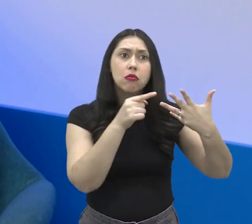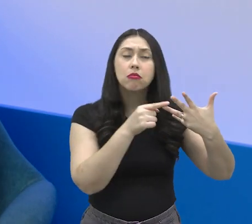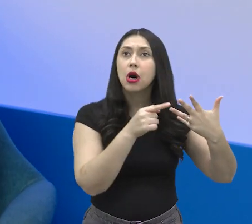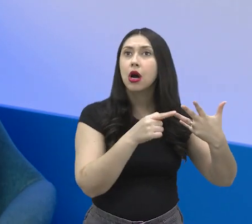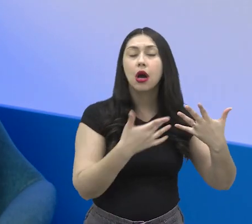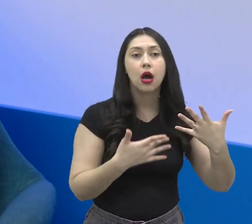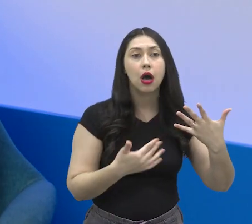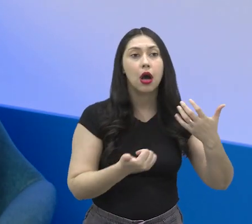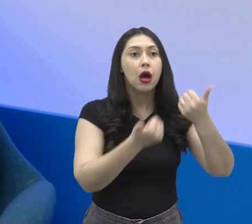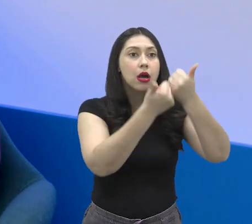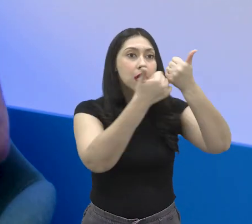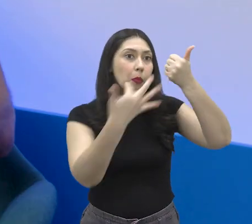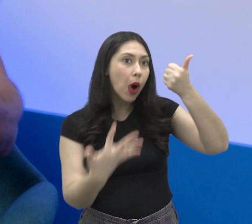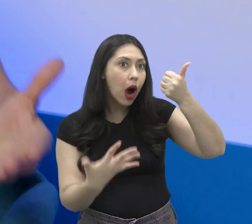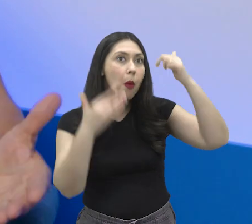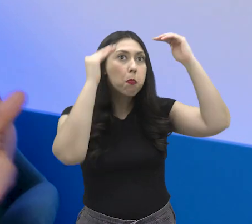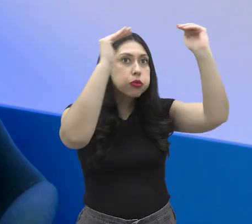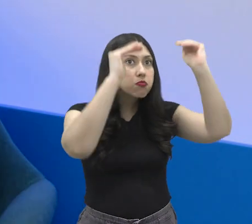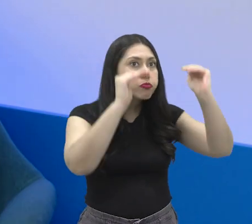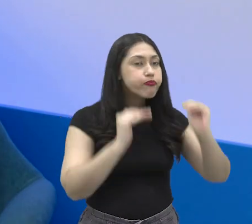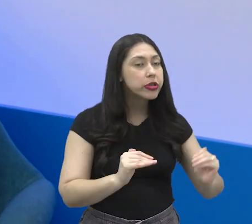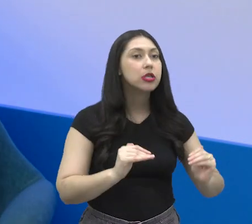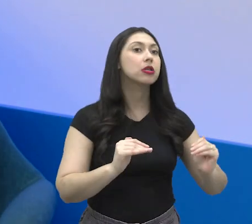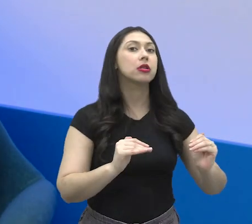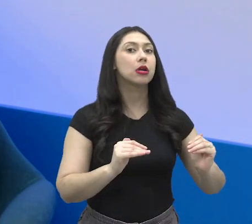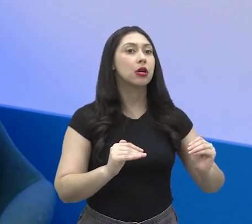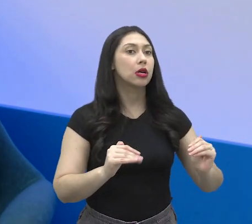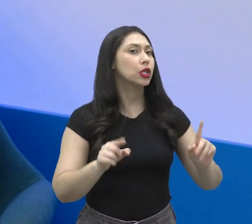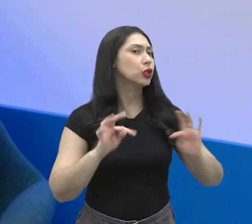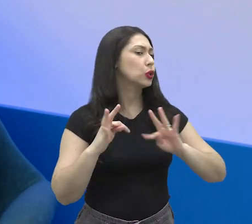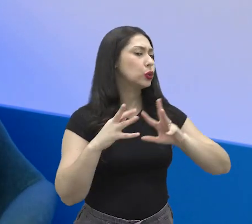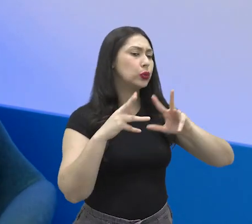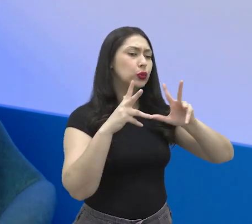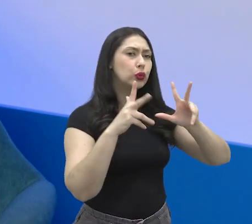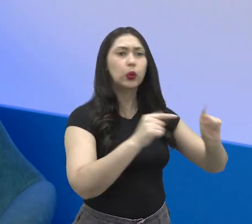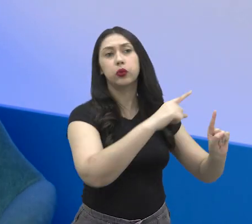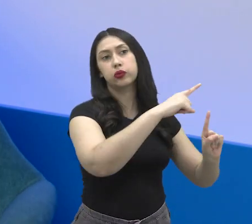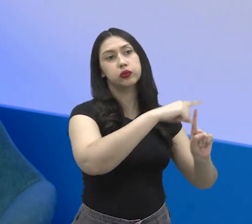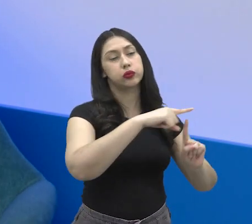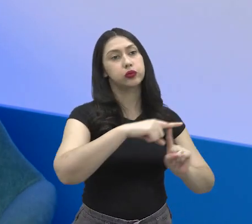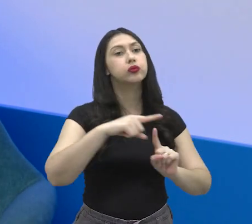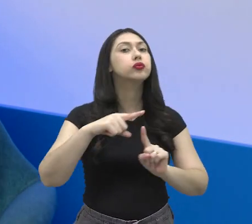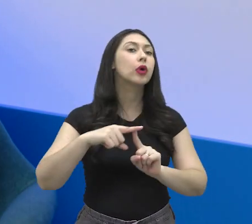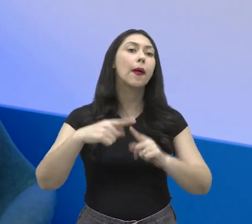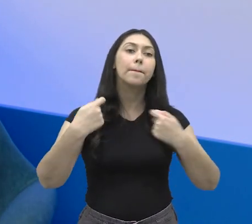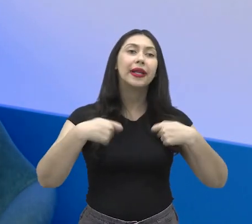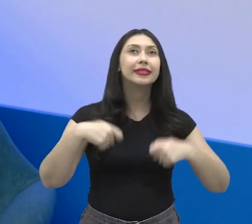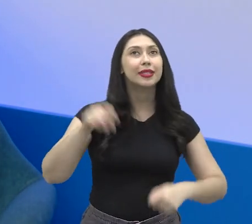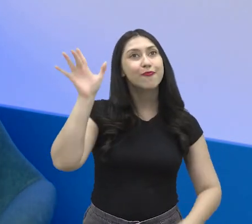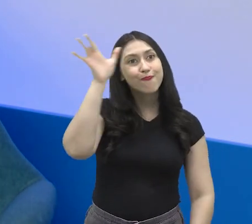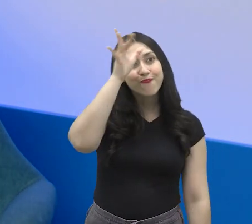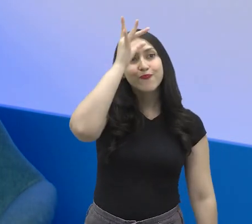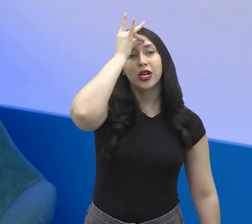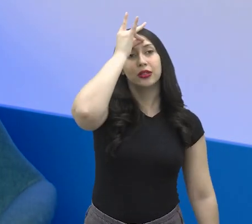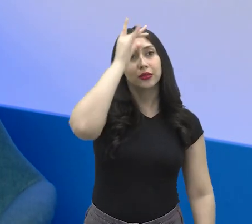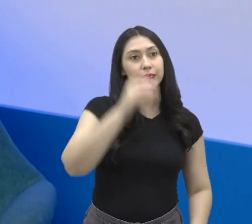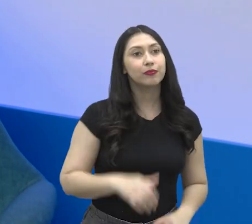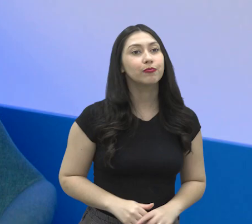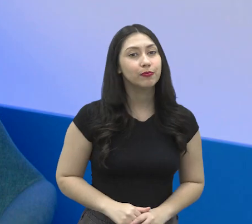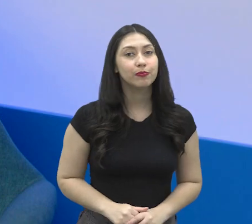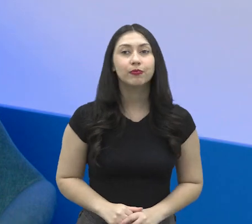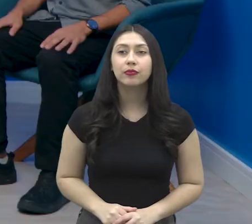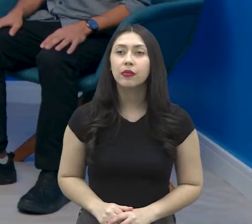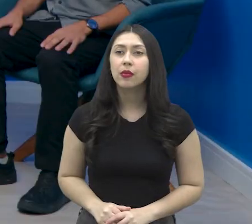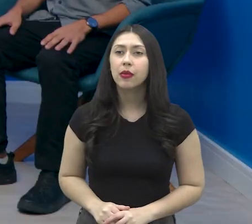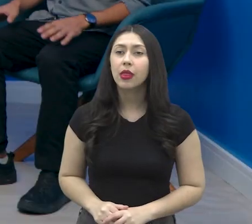né? Nas modalidades coletivas ou individuais ou nas artes marciais, enfim. Levar isso para a formação do